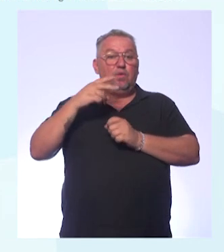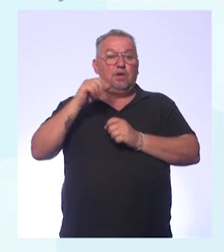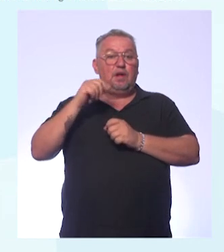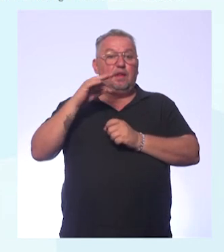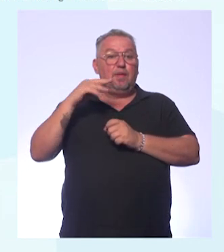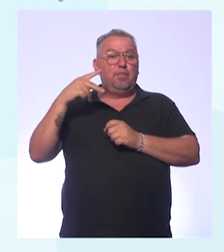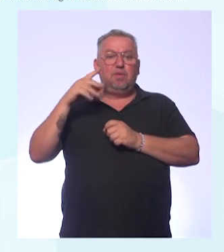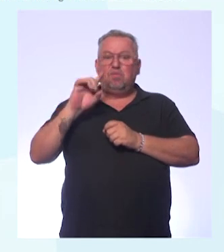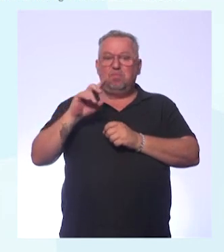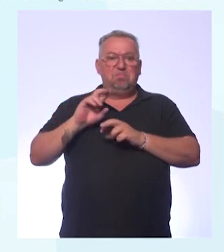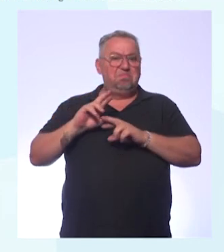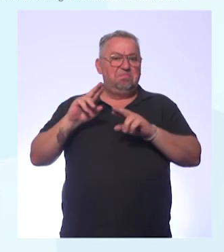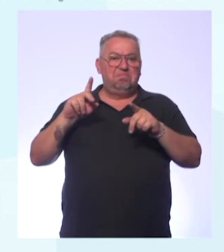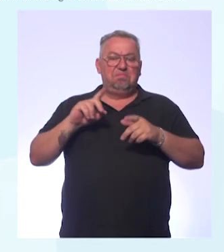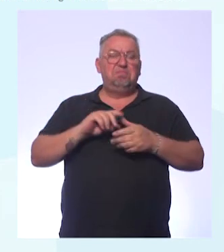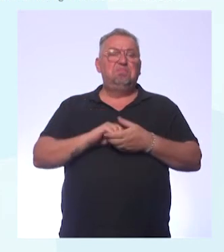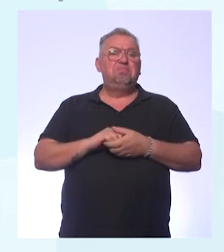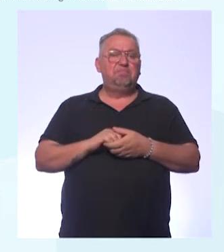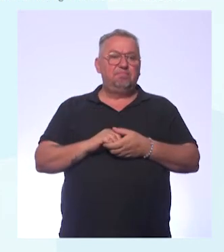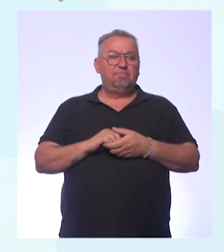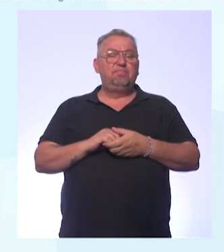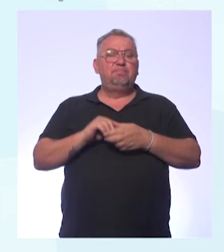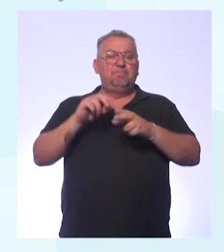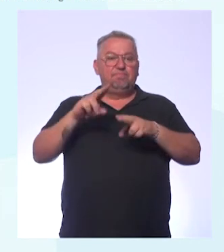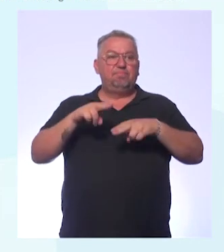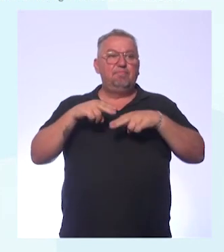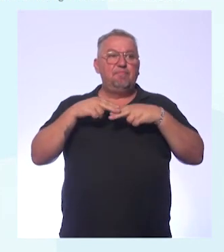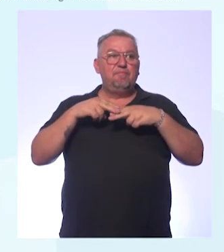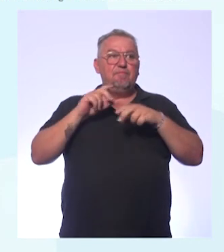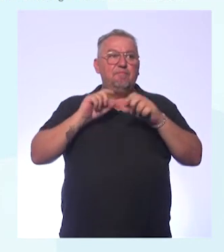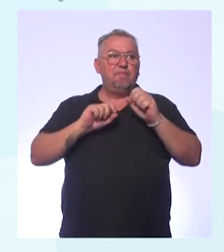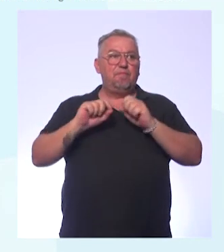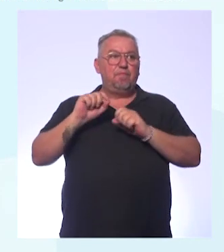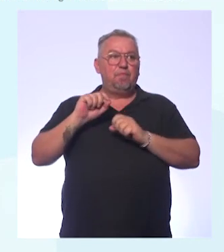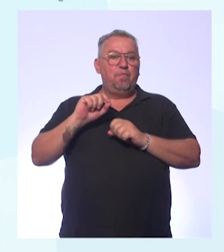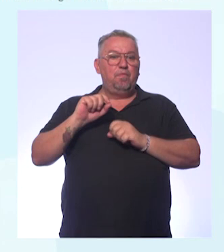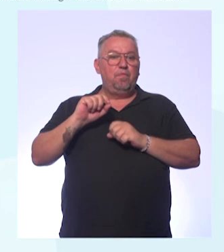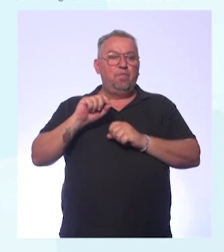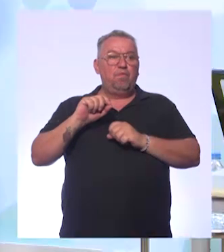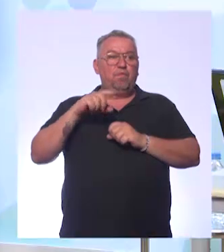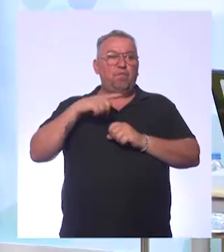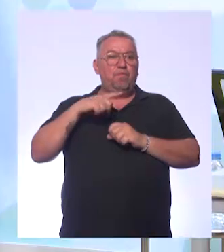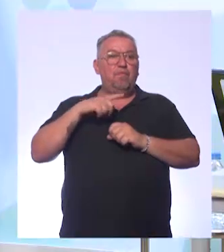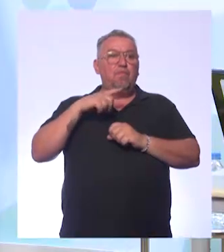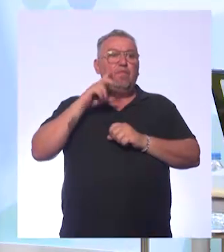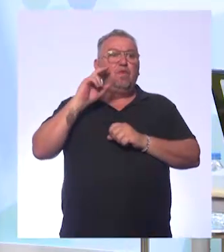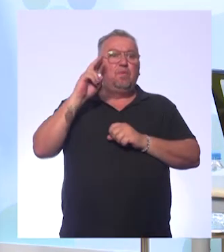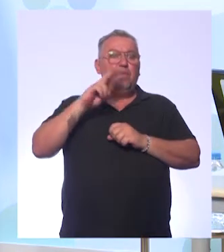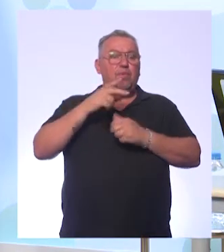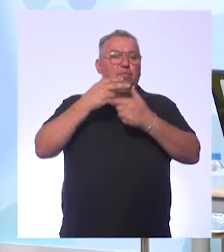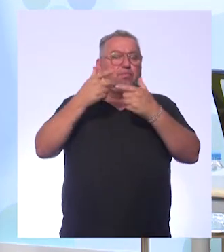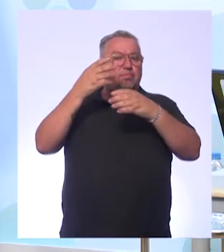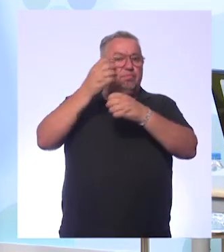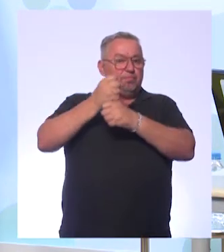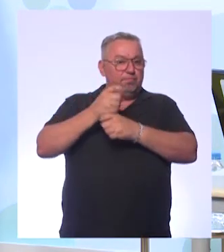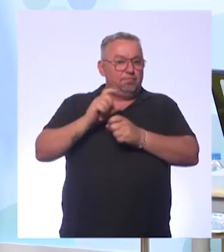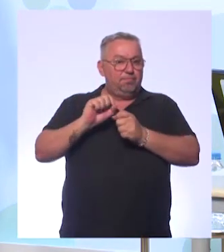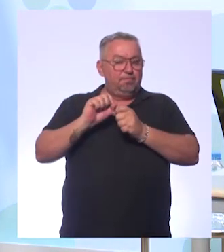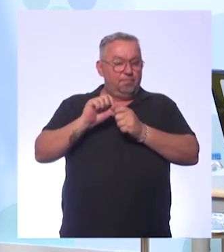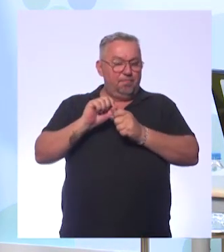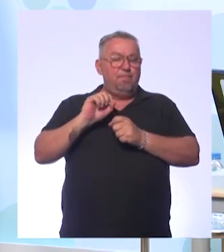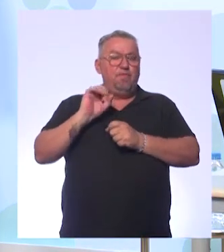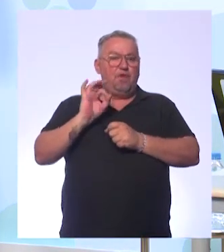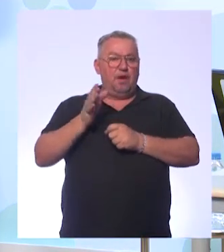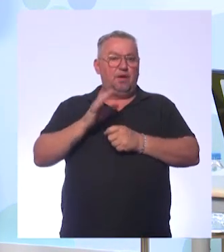Essa é a diferença, tá bom? Por isso que deu aquela continha lá que a gente fez no começo, tá